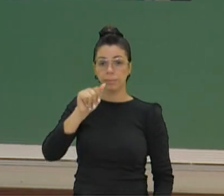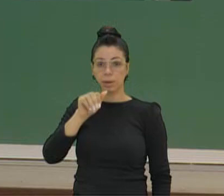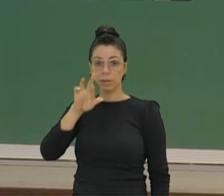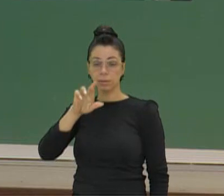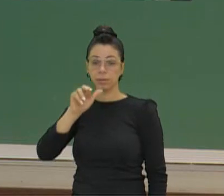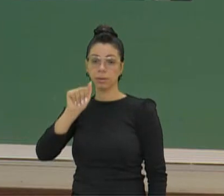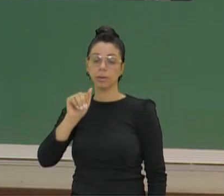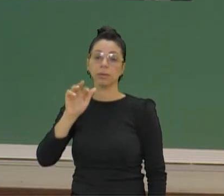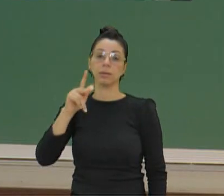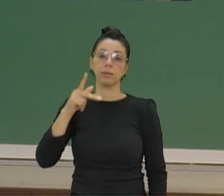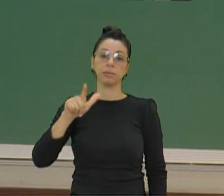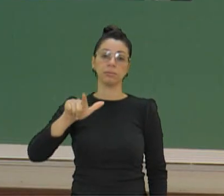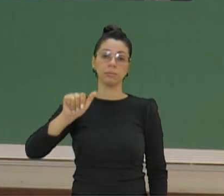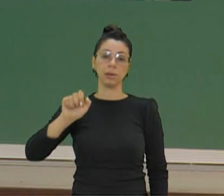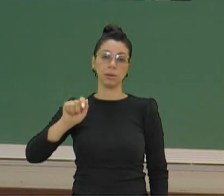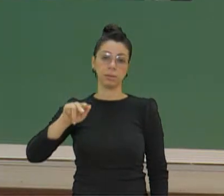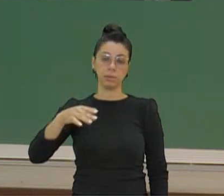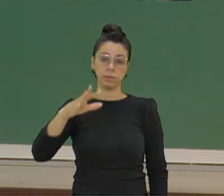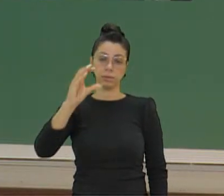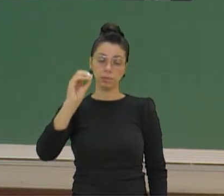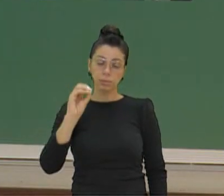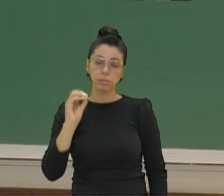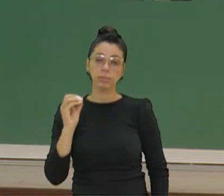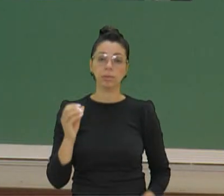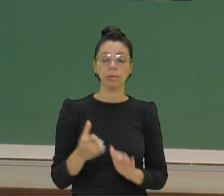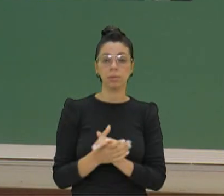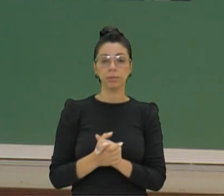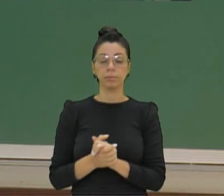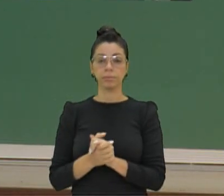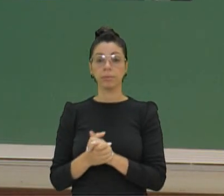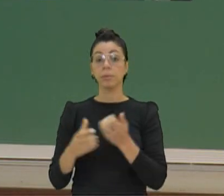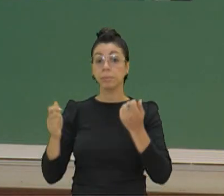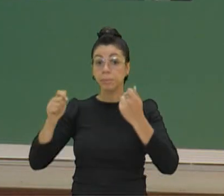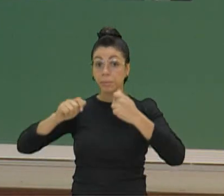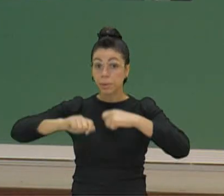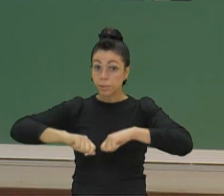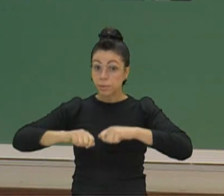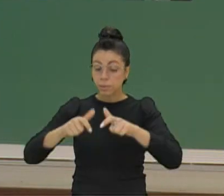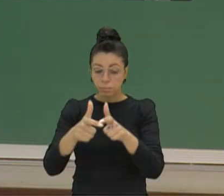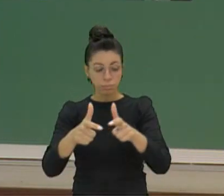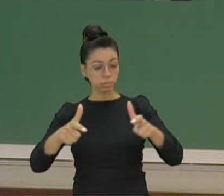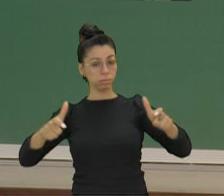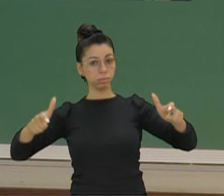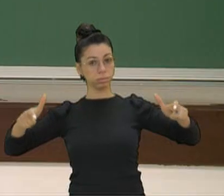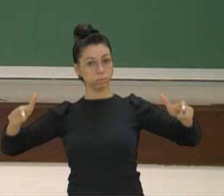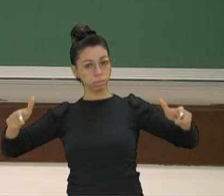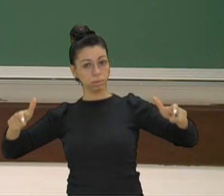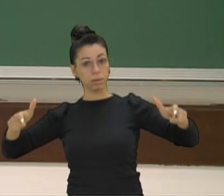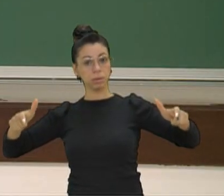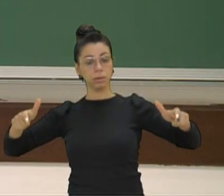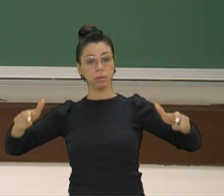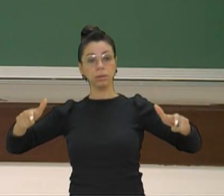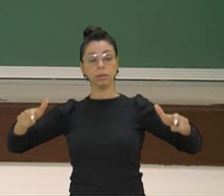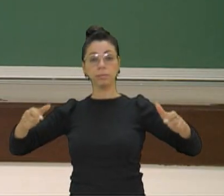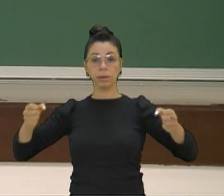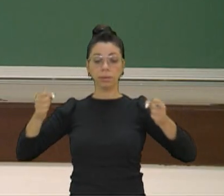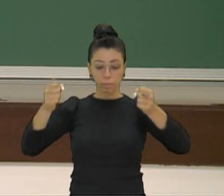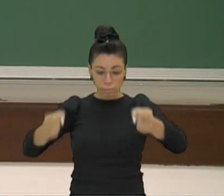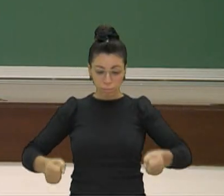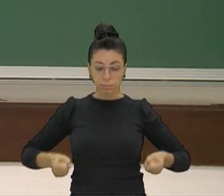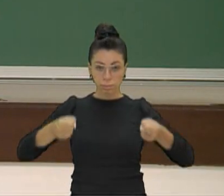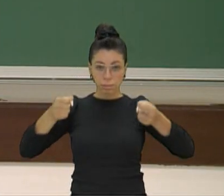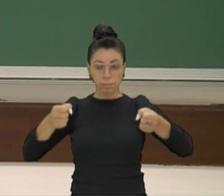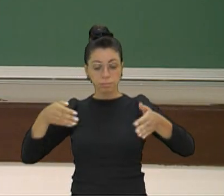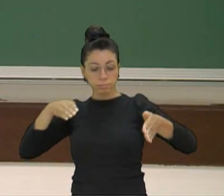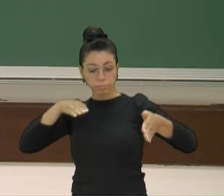ter condições de se locomover. Então eu tenho que ter uma vaga um pouco mais ampla para que essa cadeira de roda possa